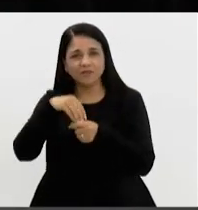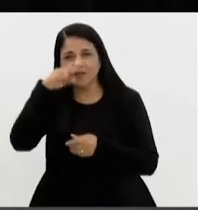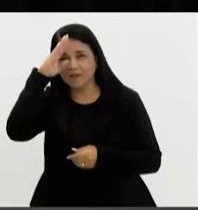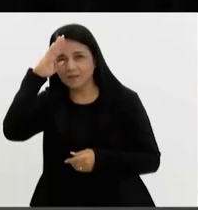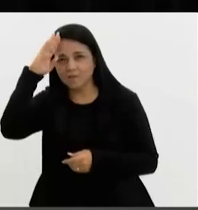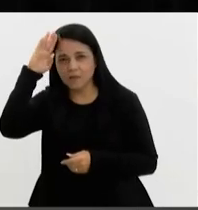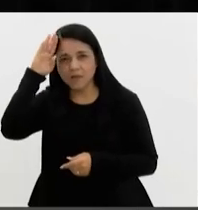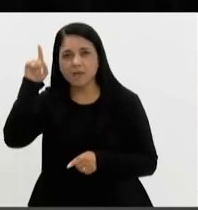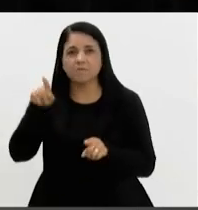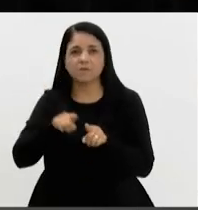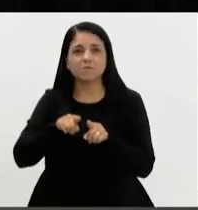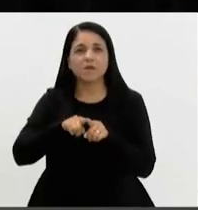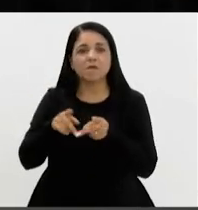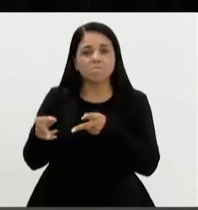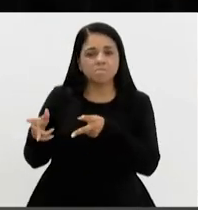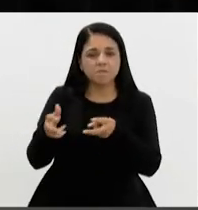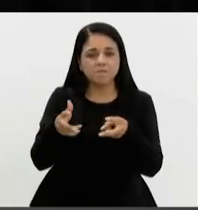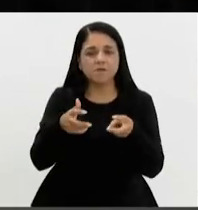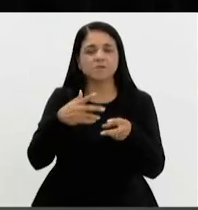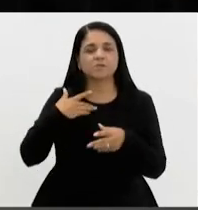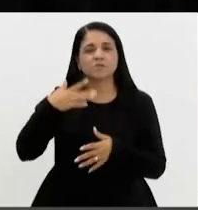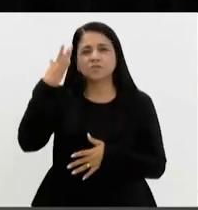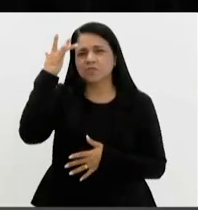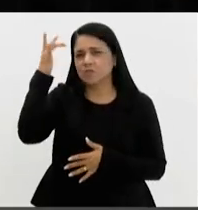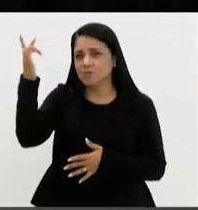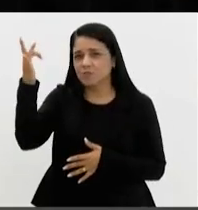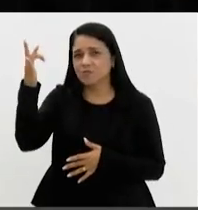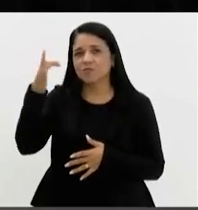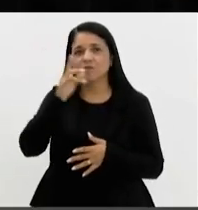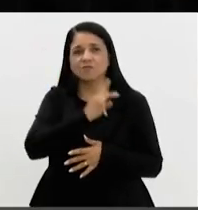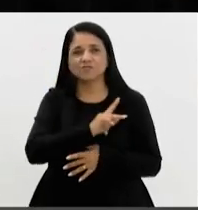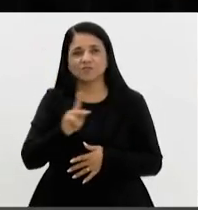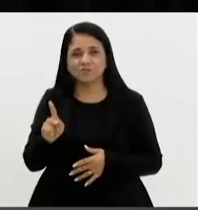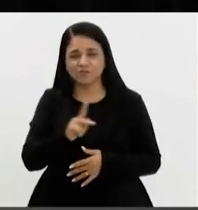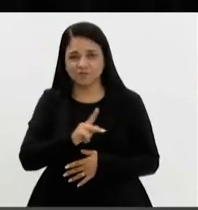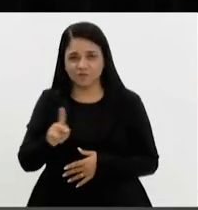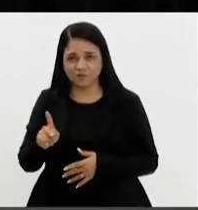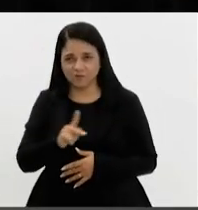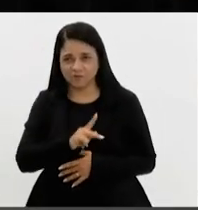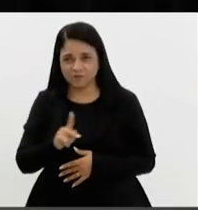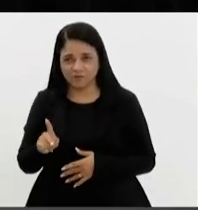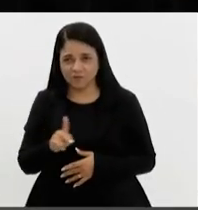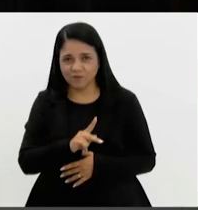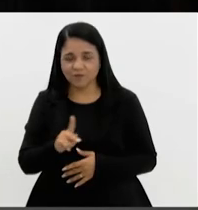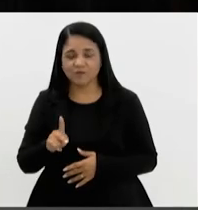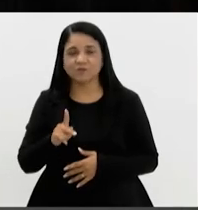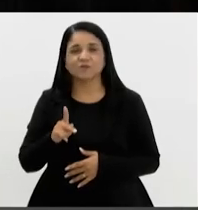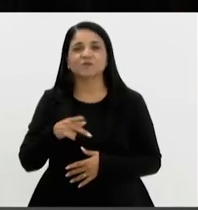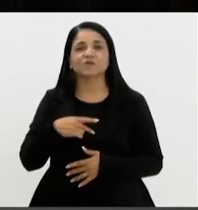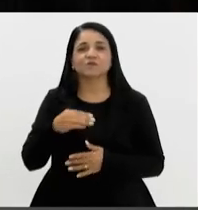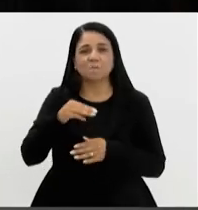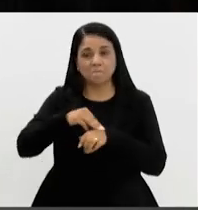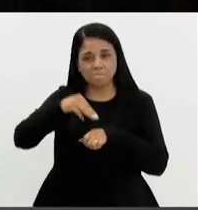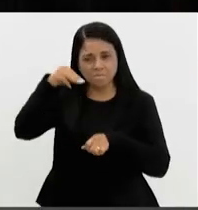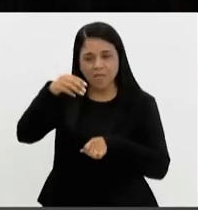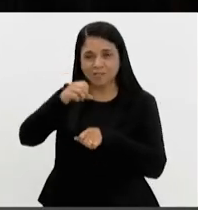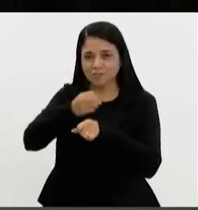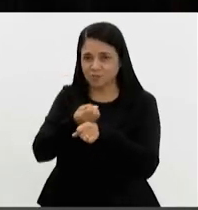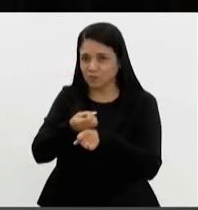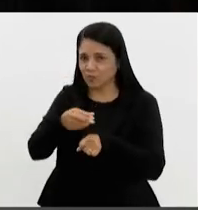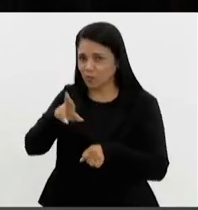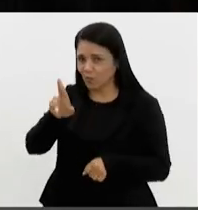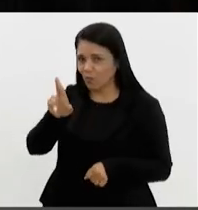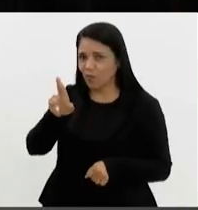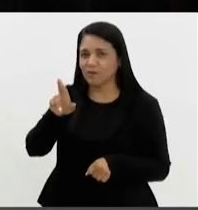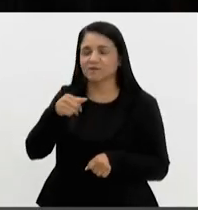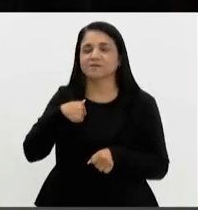isso eh diáriamente os professores de mestres e doutores eh cada vez